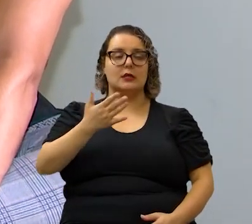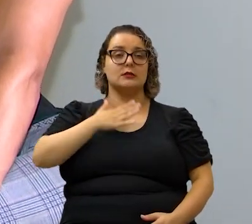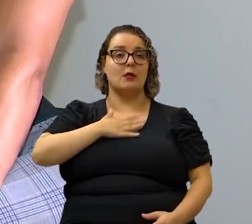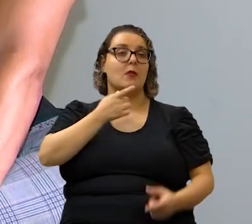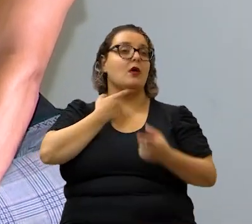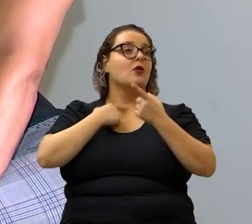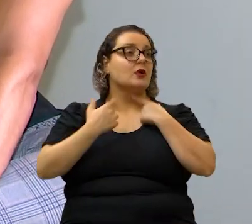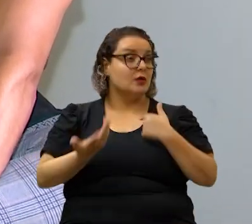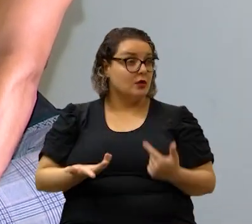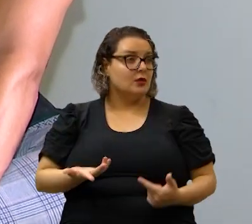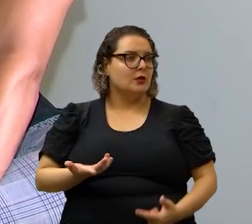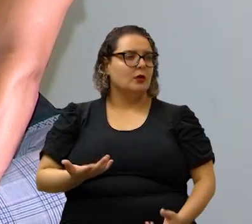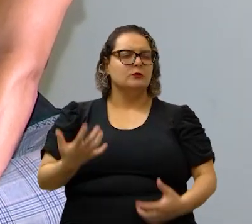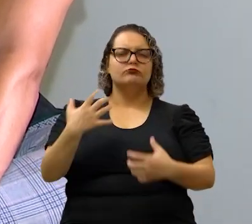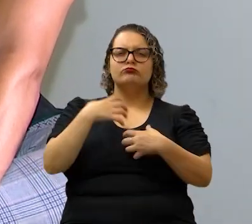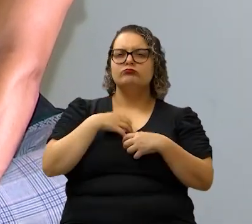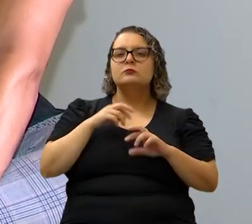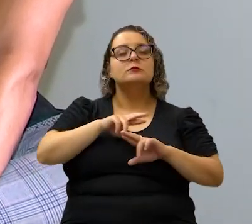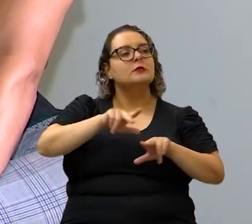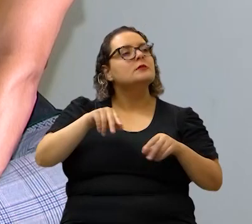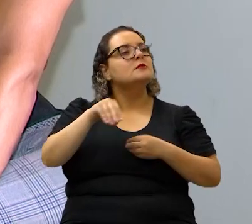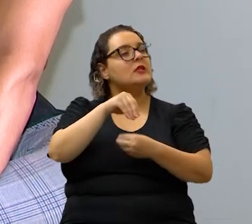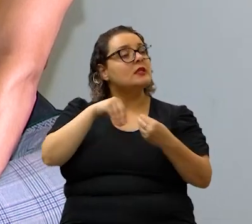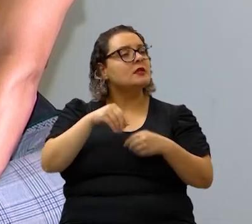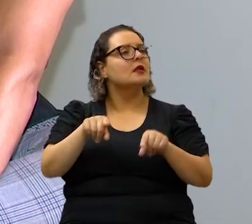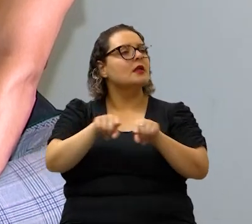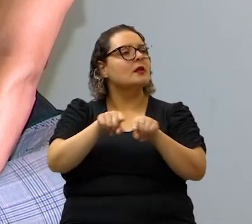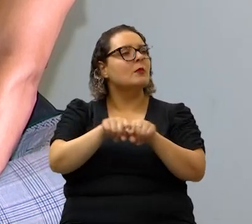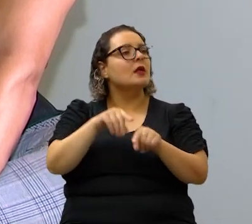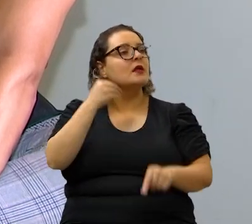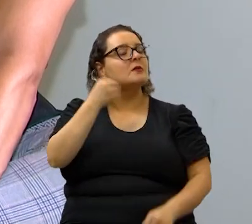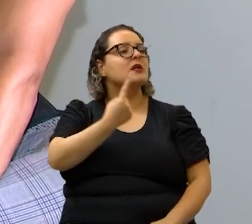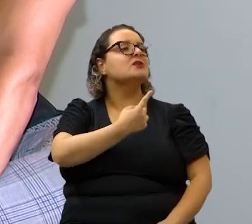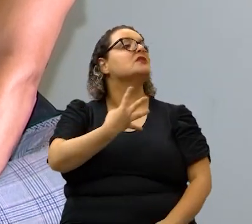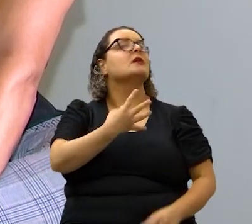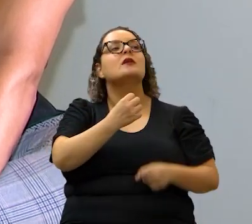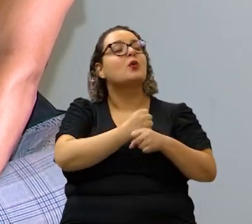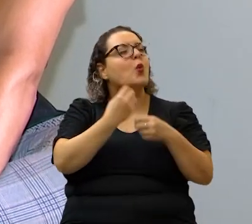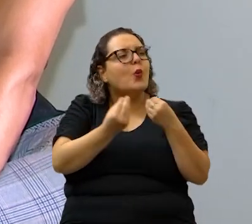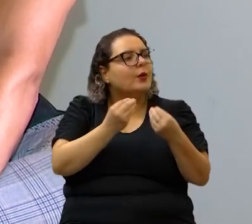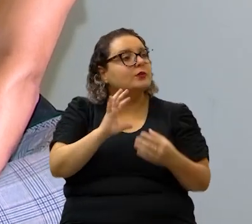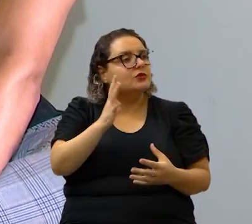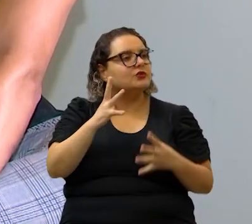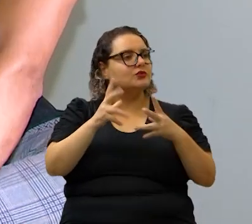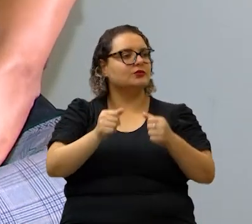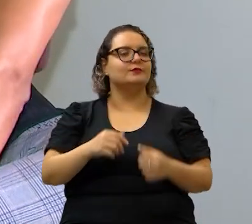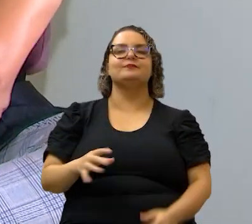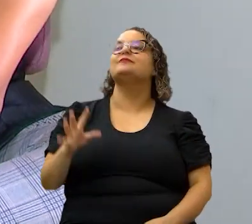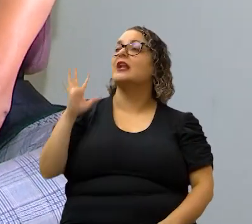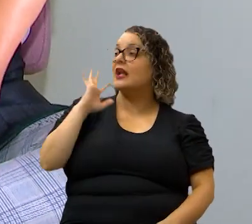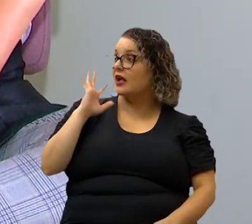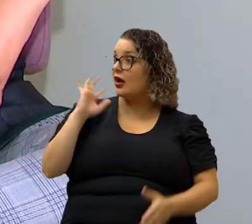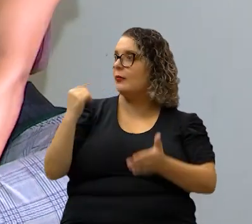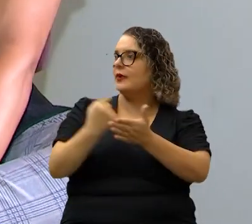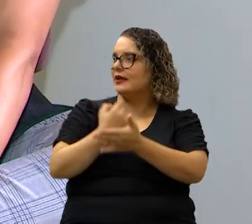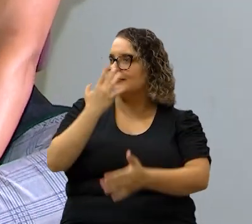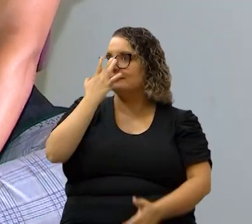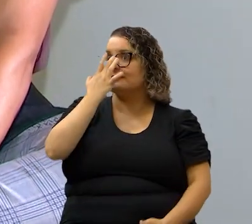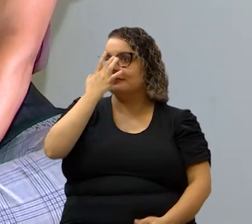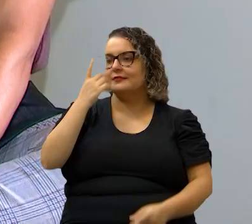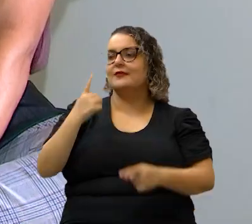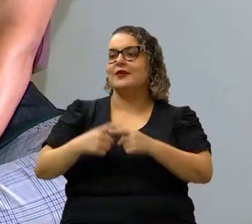desejo com essa minha questão emocional, mais a experiência de 14 anos. Como que foi tudo isso? Bacana a pergunta, porque foi